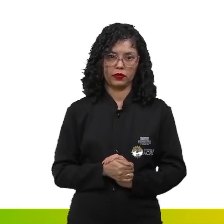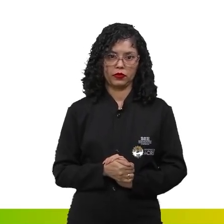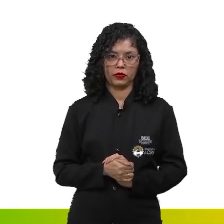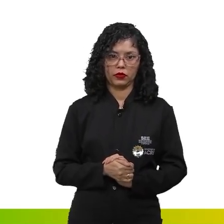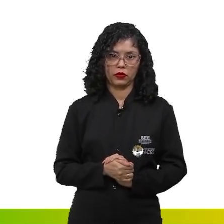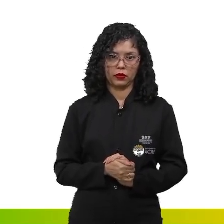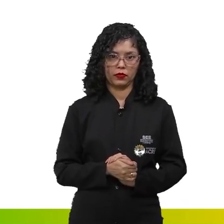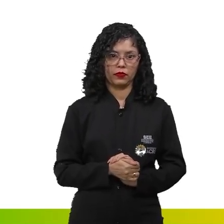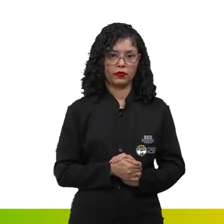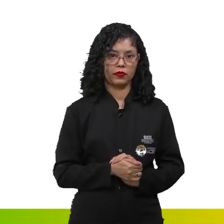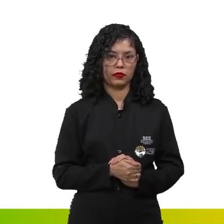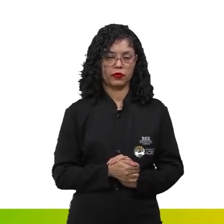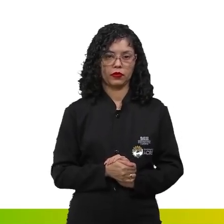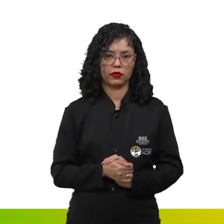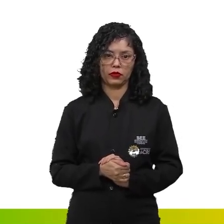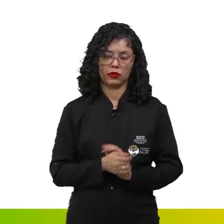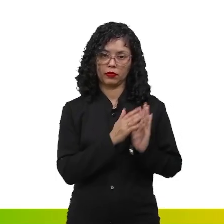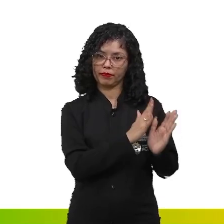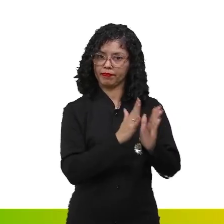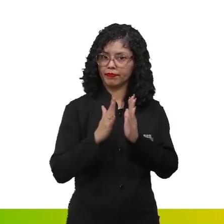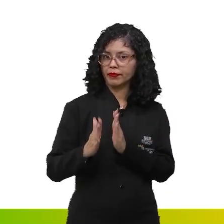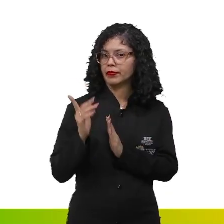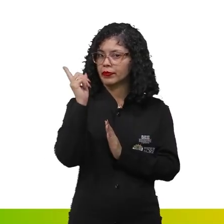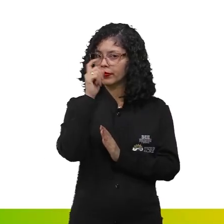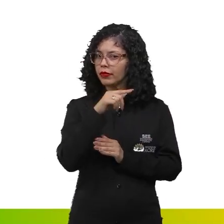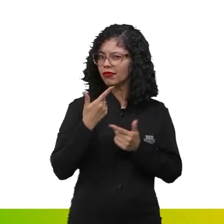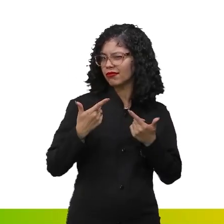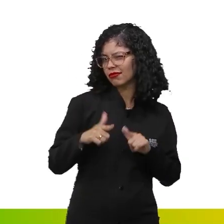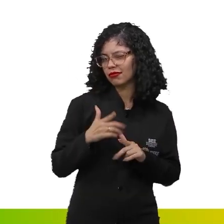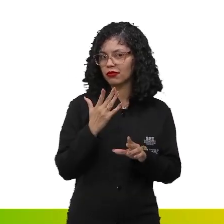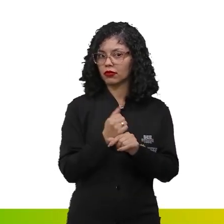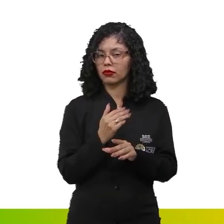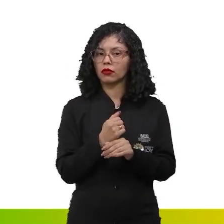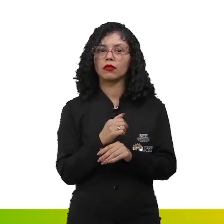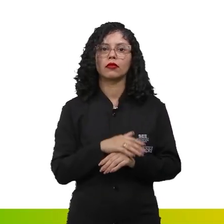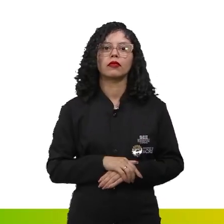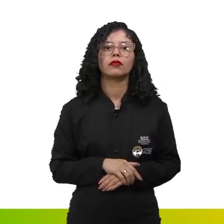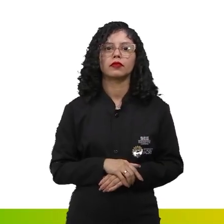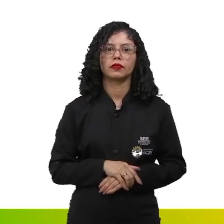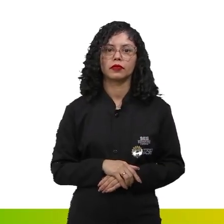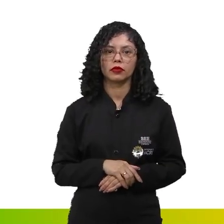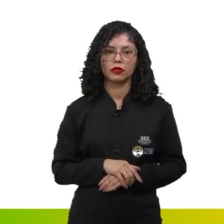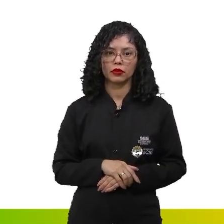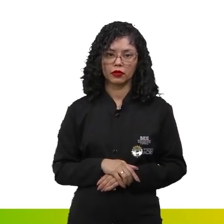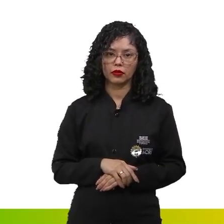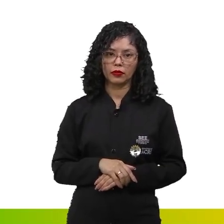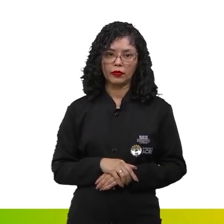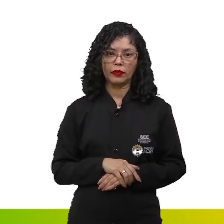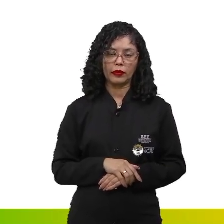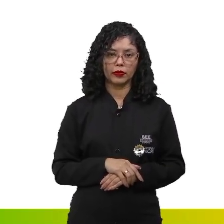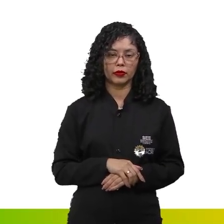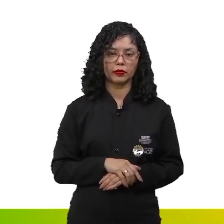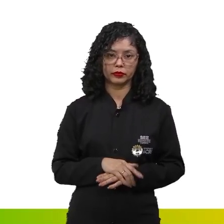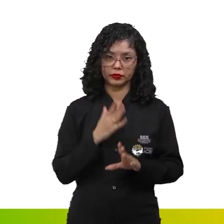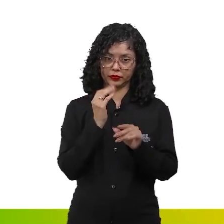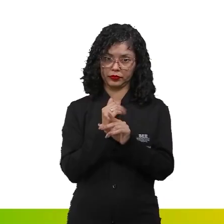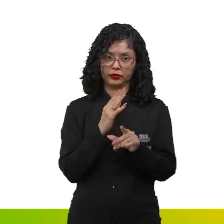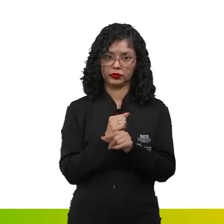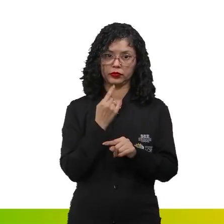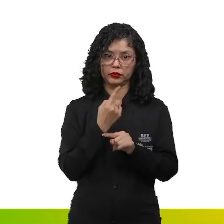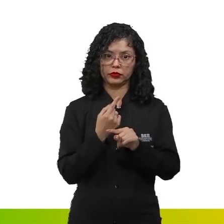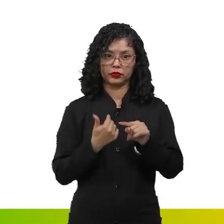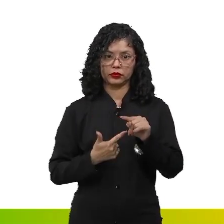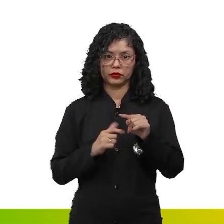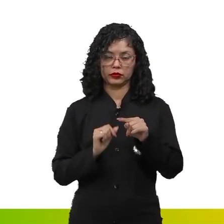R$3.000. E aí vem a parte um pouco mais chata, somar 1 sobre 20, mais 1